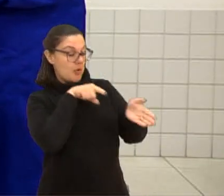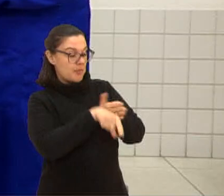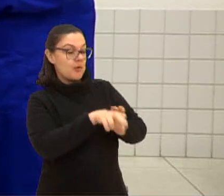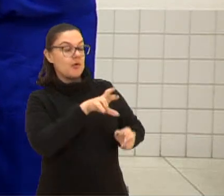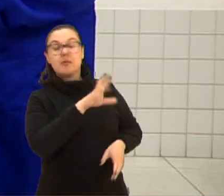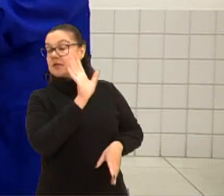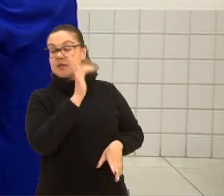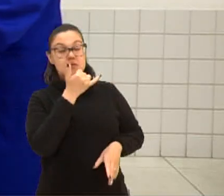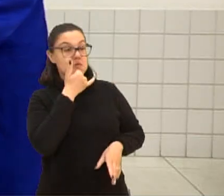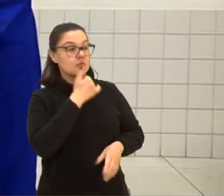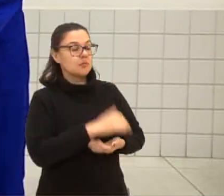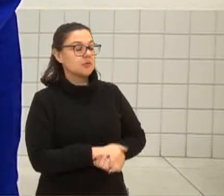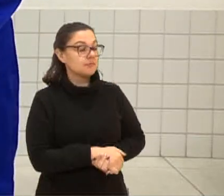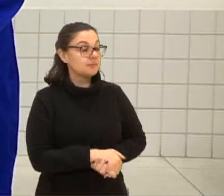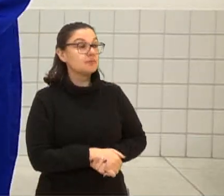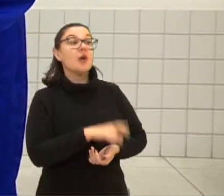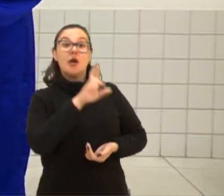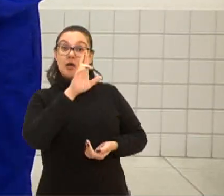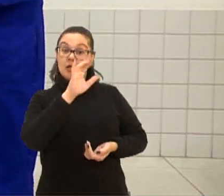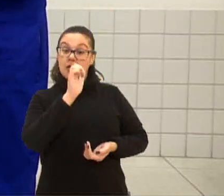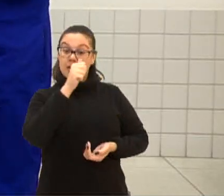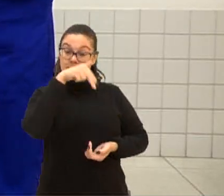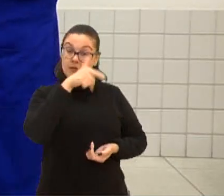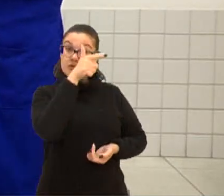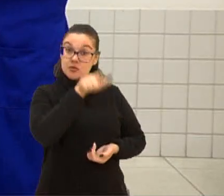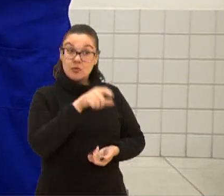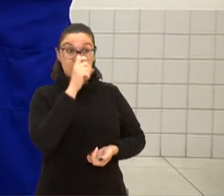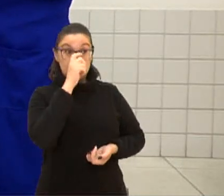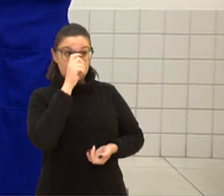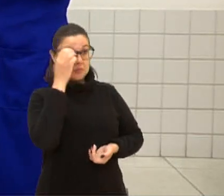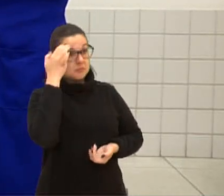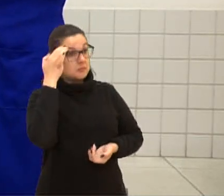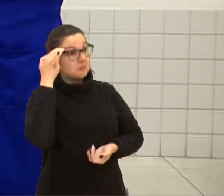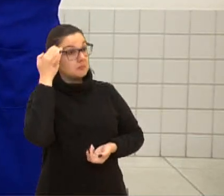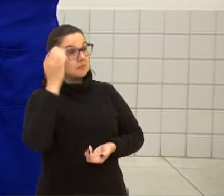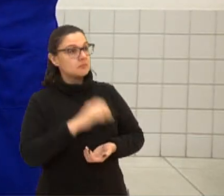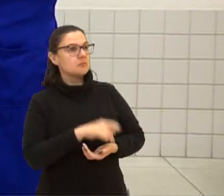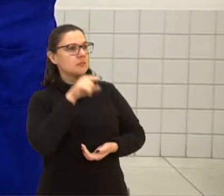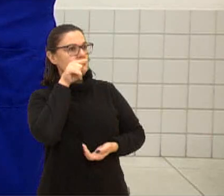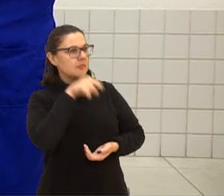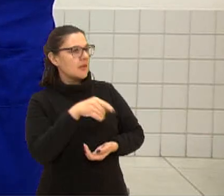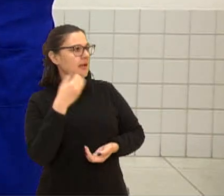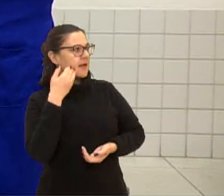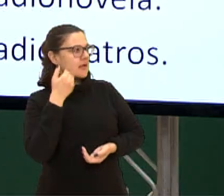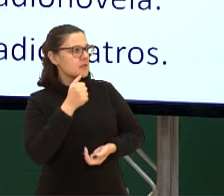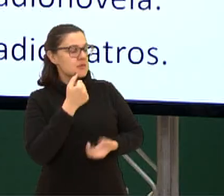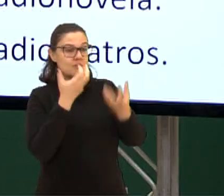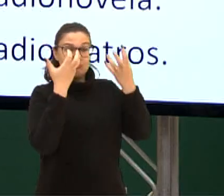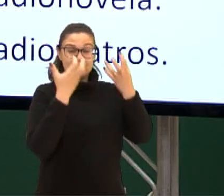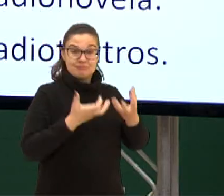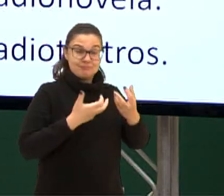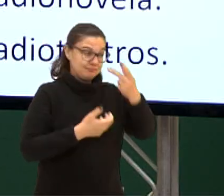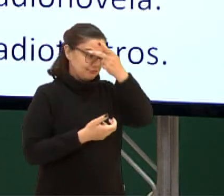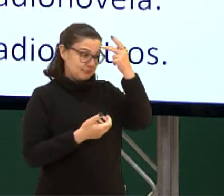Rian, do Rian de novo, ó, o Rian interagindo direto, né? Ele quer saber se muitas